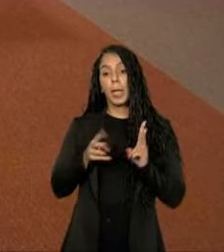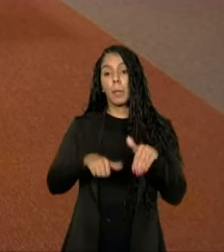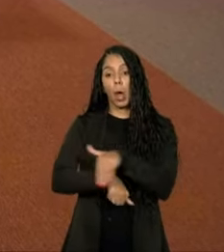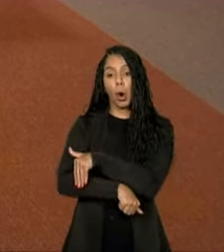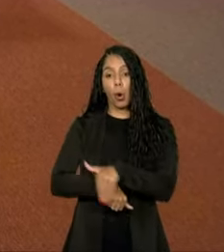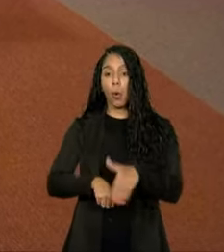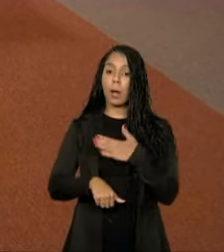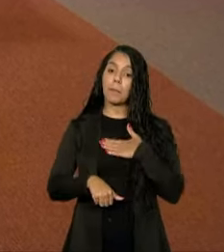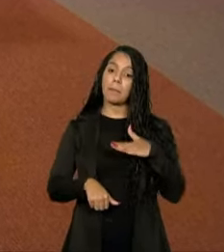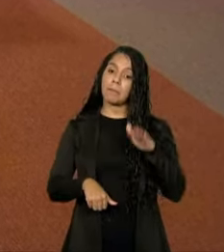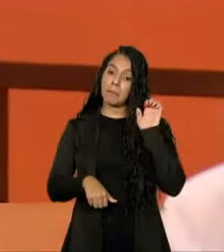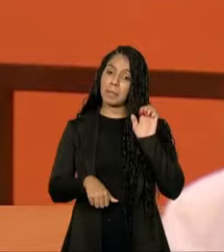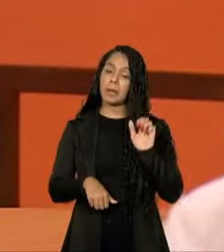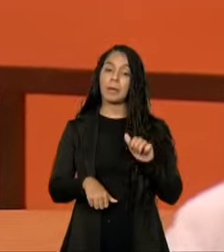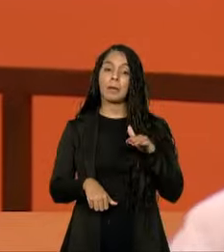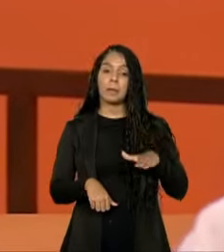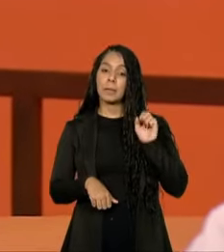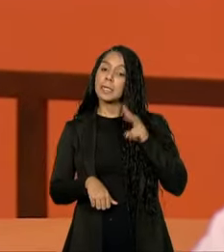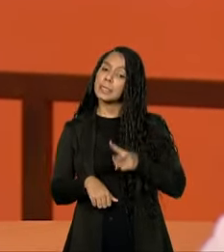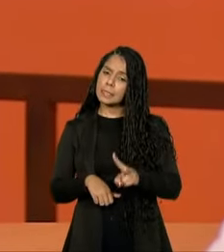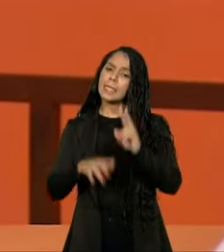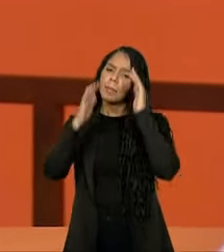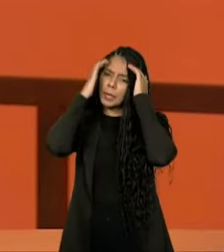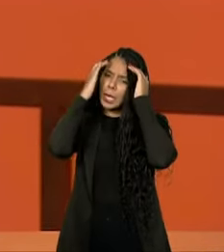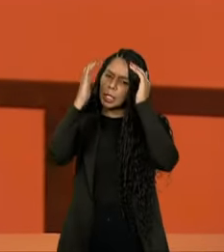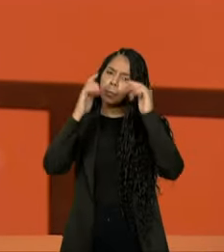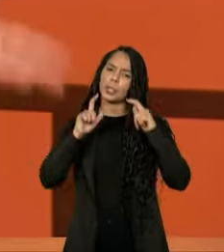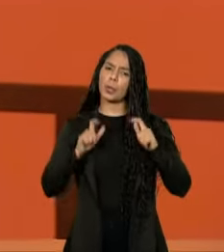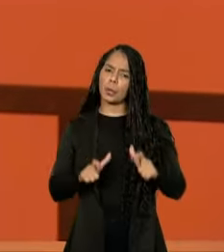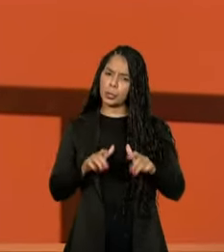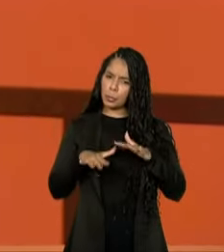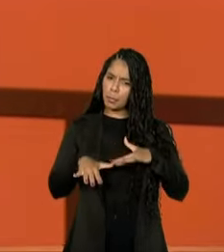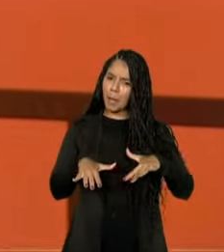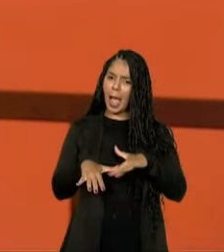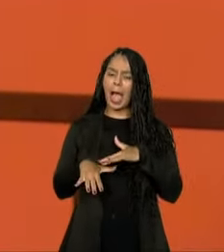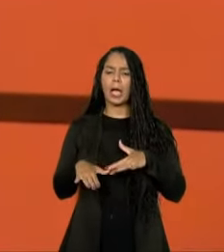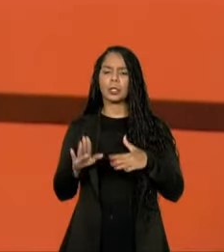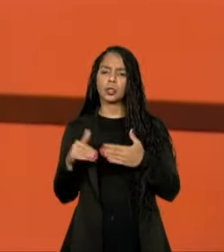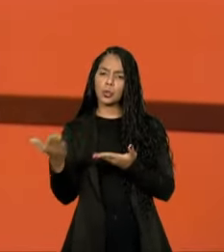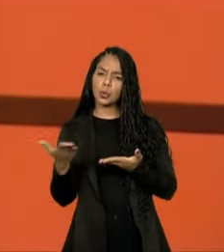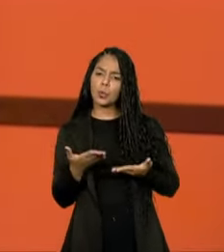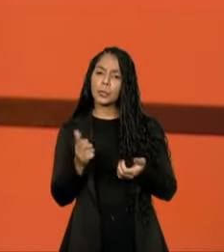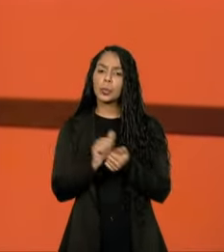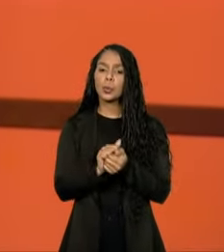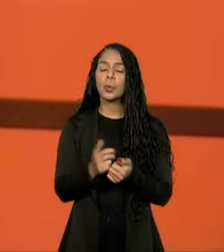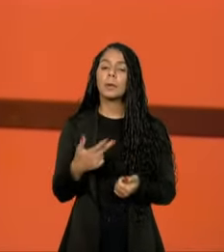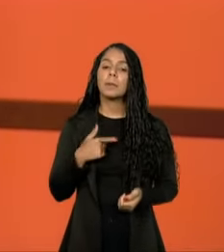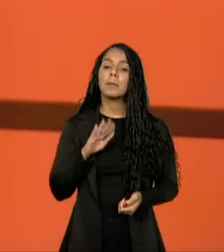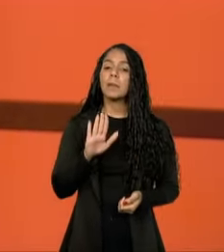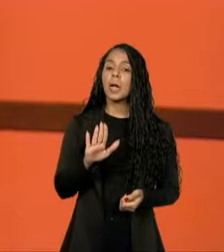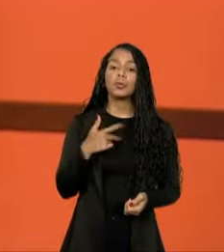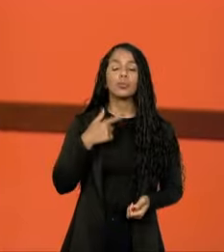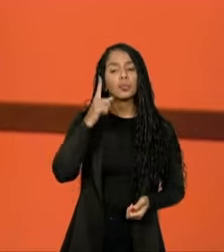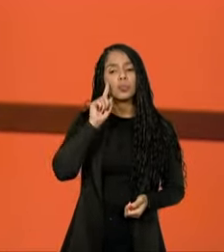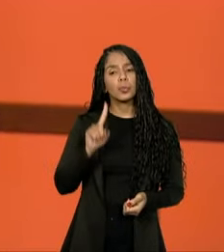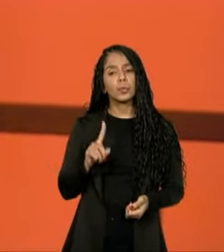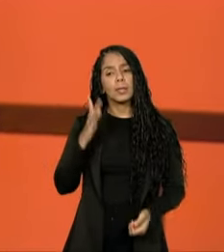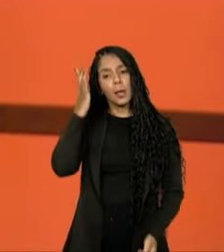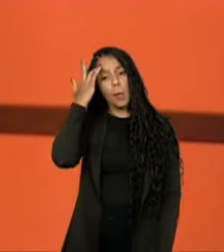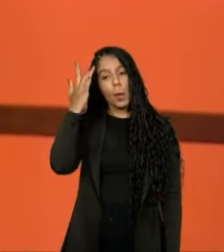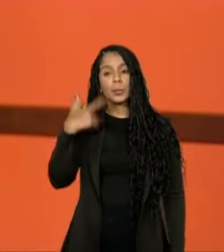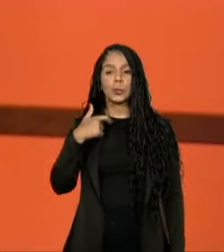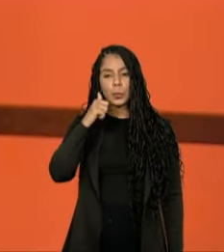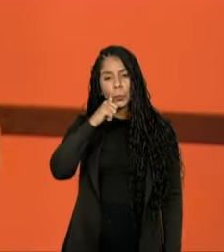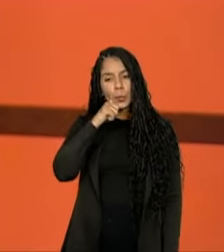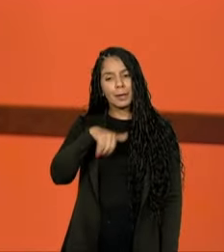mãe. Mas a minha mãe sempre respeitou bastante assim, o meu espaço e a gente convida e está sempre junto. Mas, não sei, eu acho que as mulheres